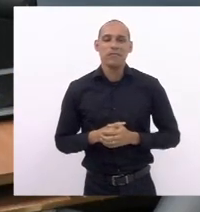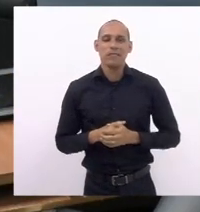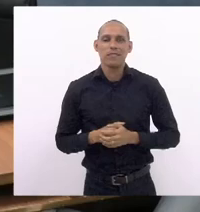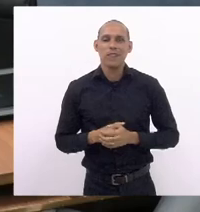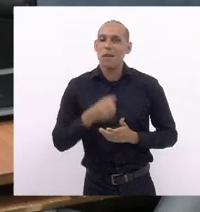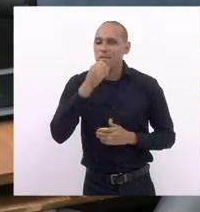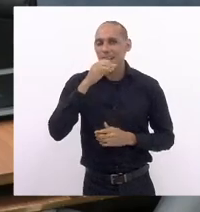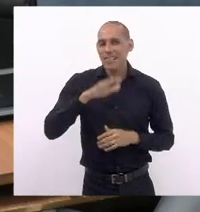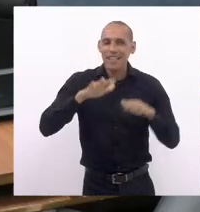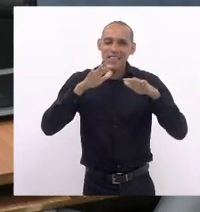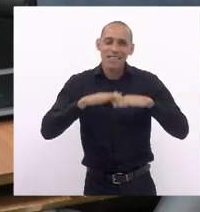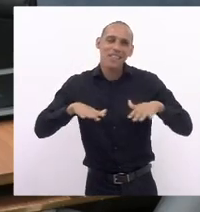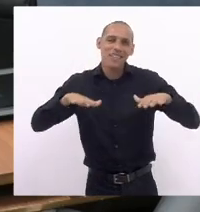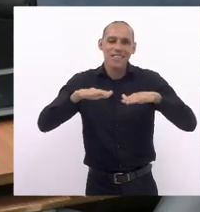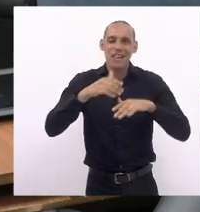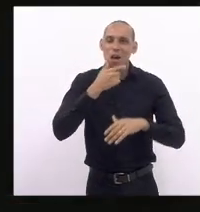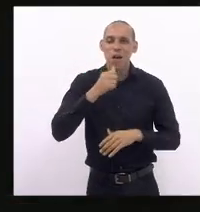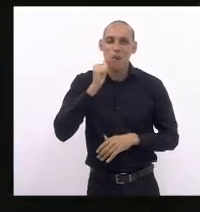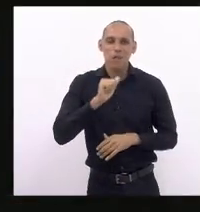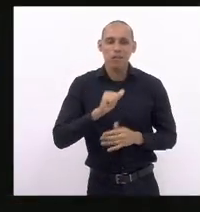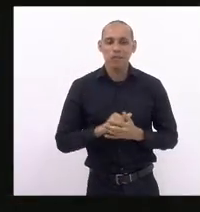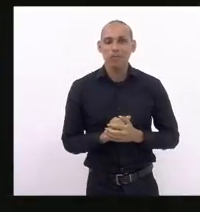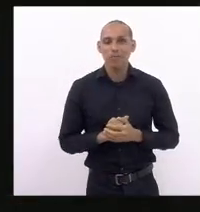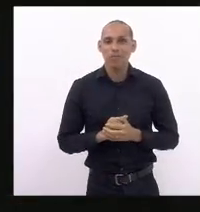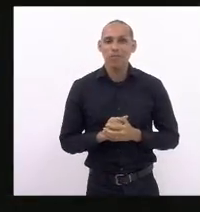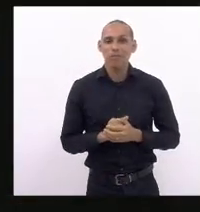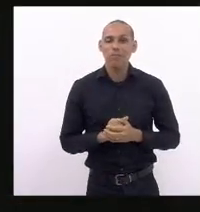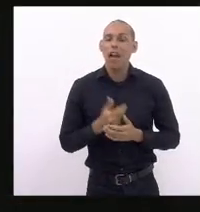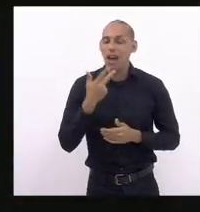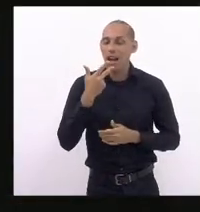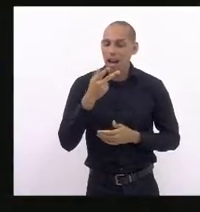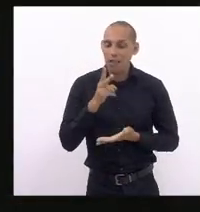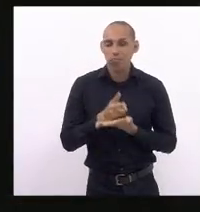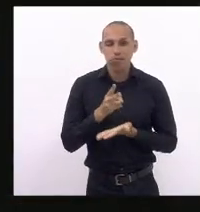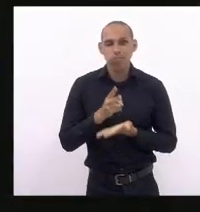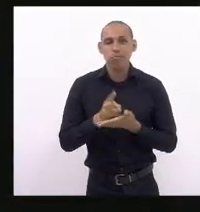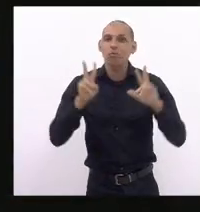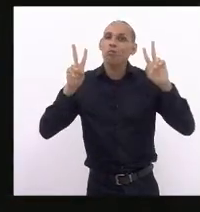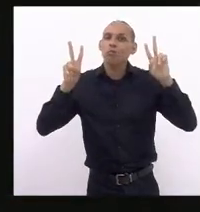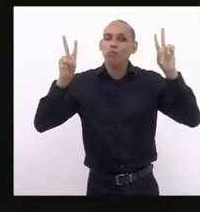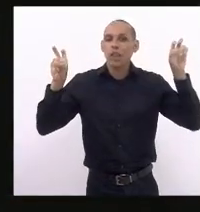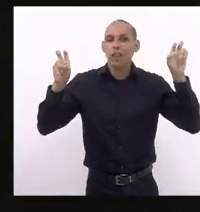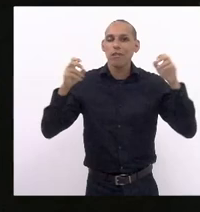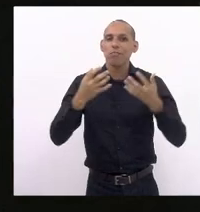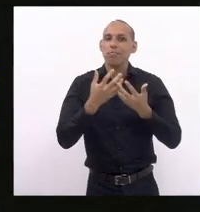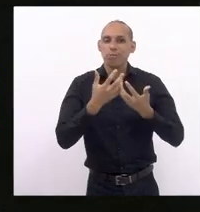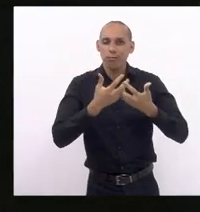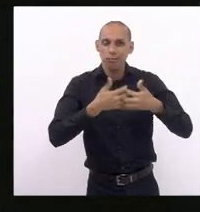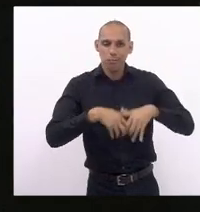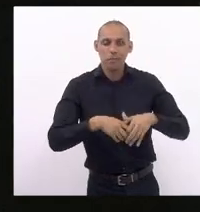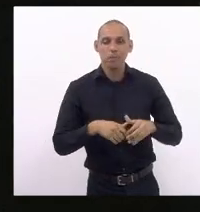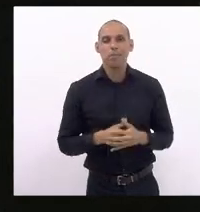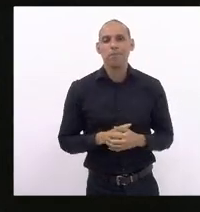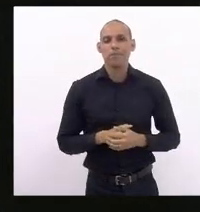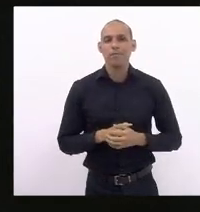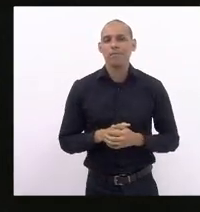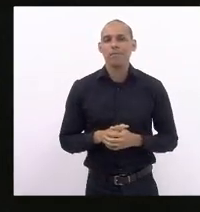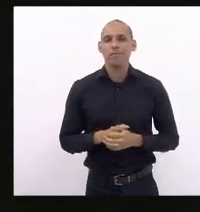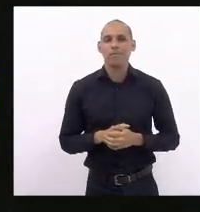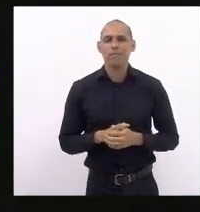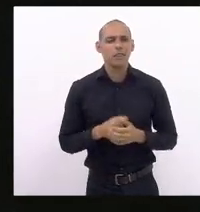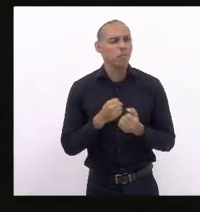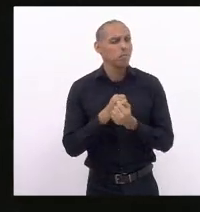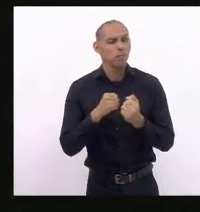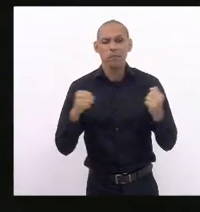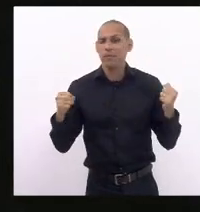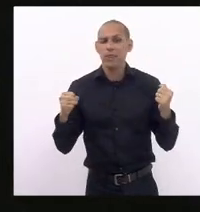Boa tarde a todas e todos. Ainda falando sobre a questão de Petrópolis, acho que é